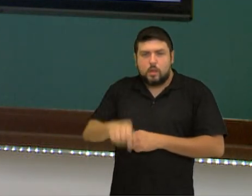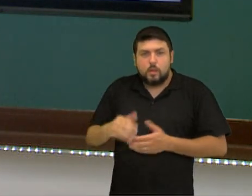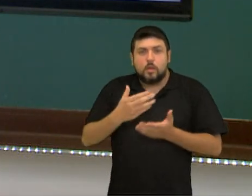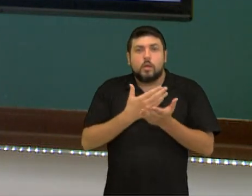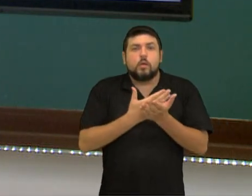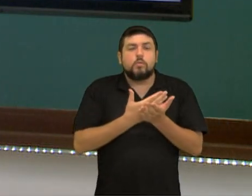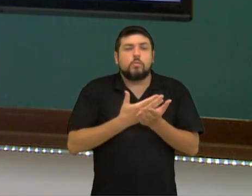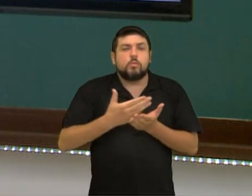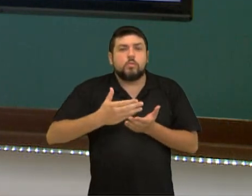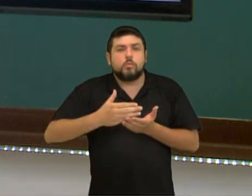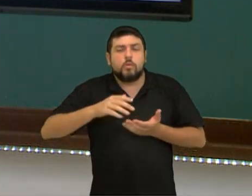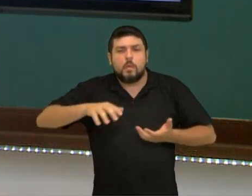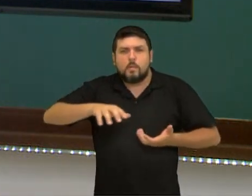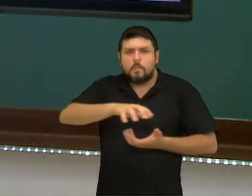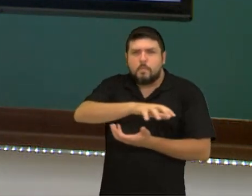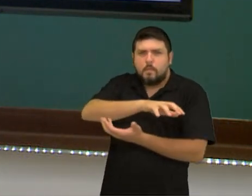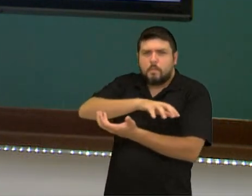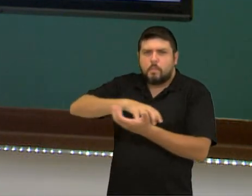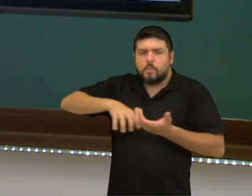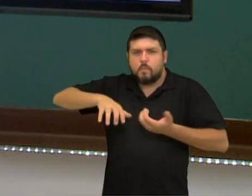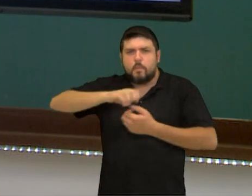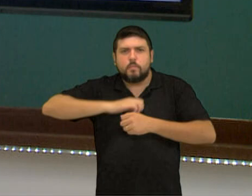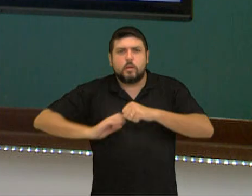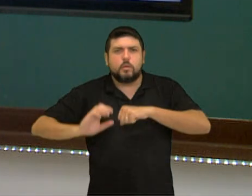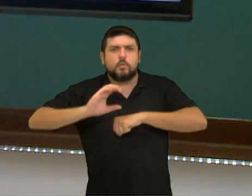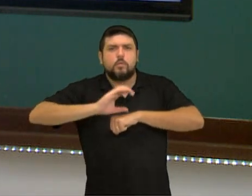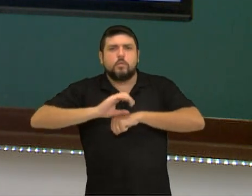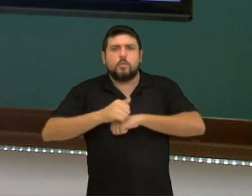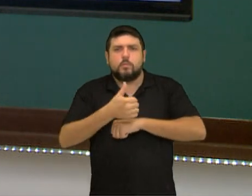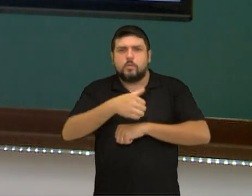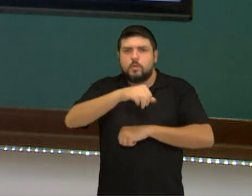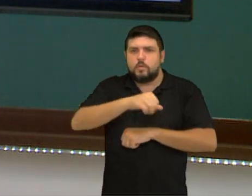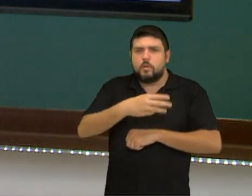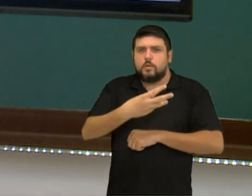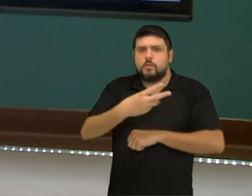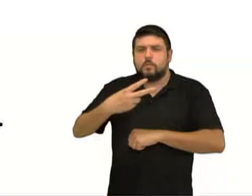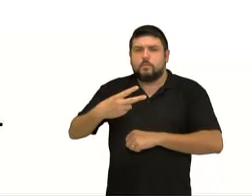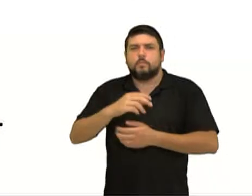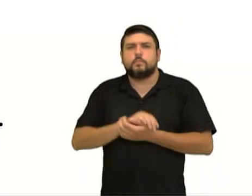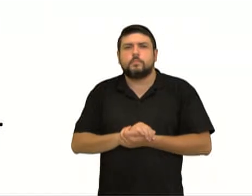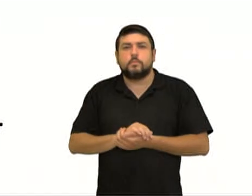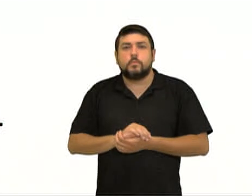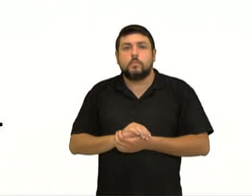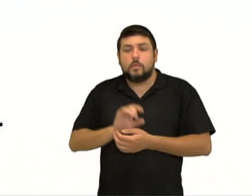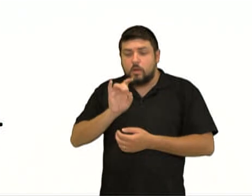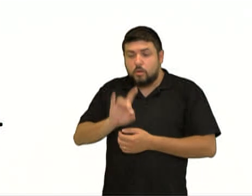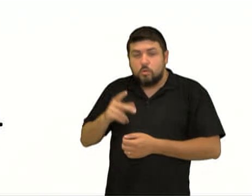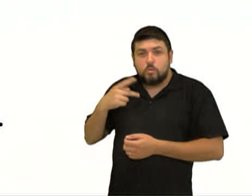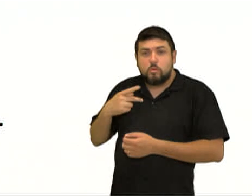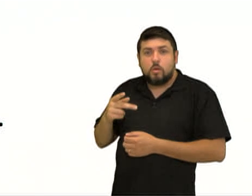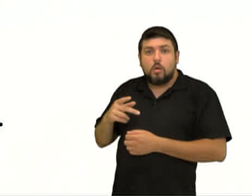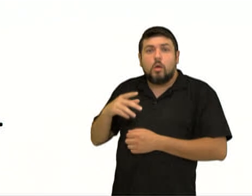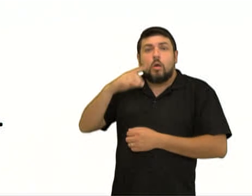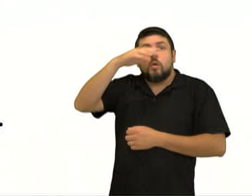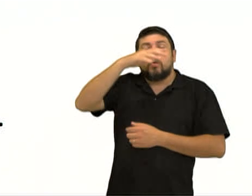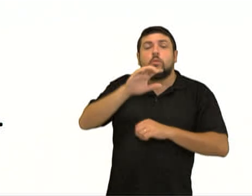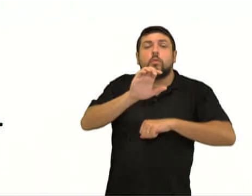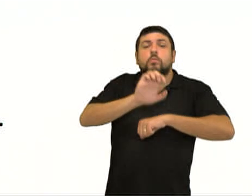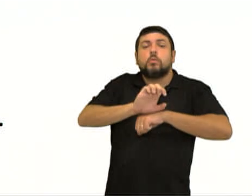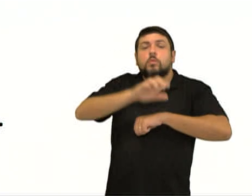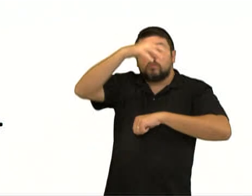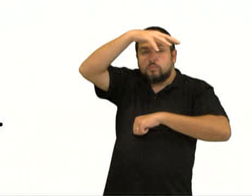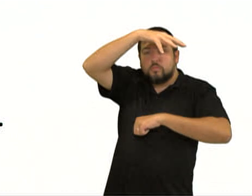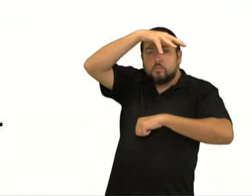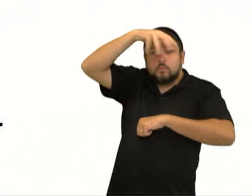Revolução Constitucionalista de 32. Somente São Paulo apoiou, somente Mato Grosso apoiou